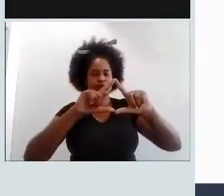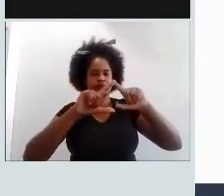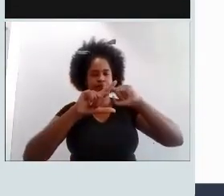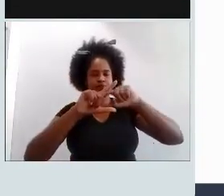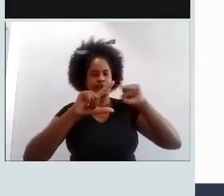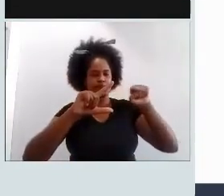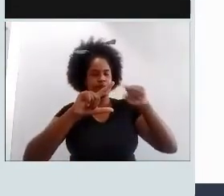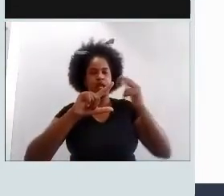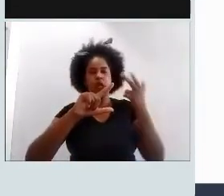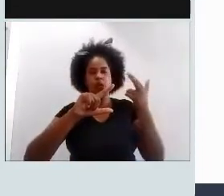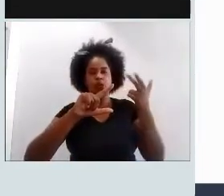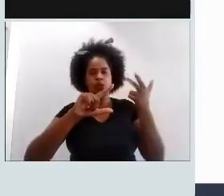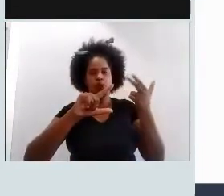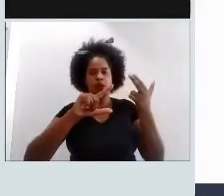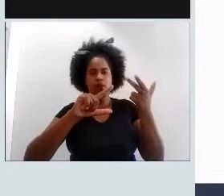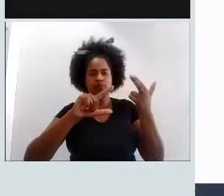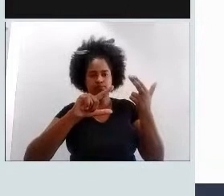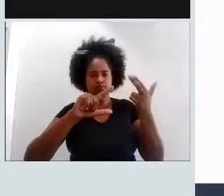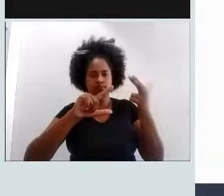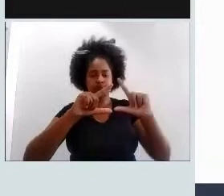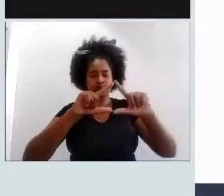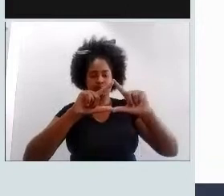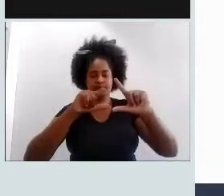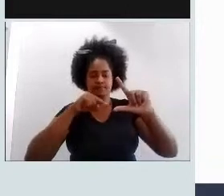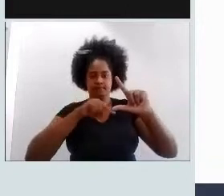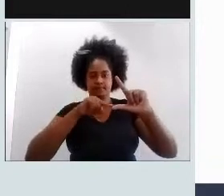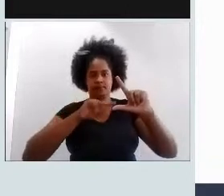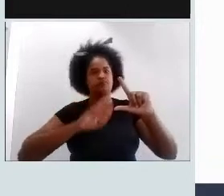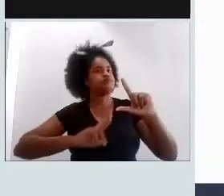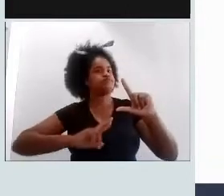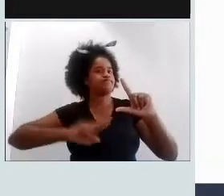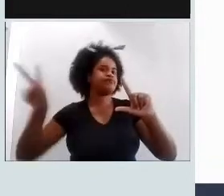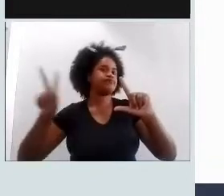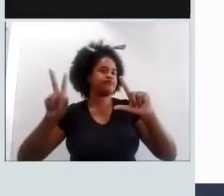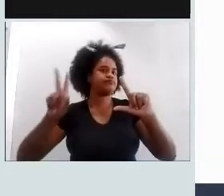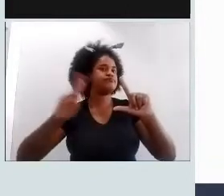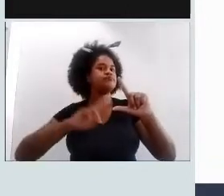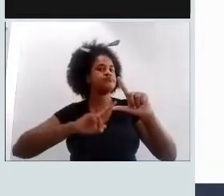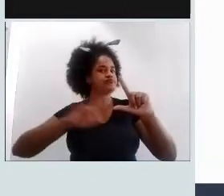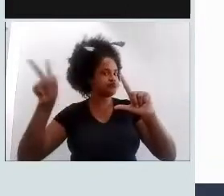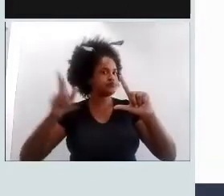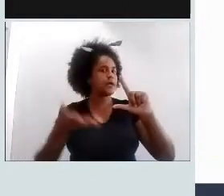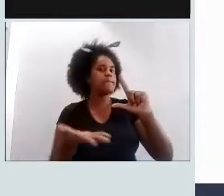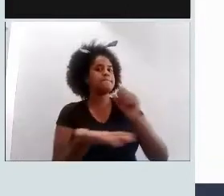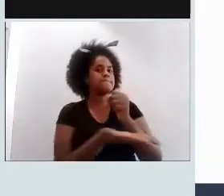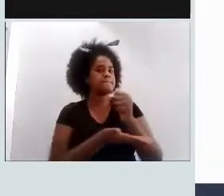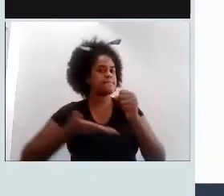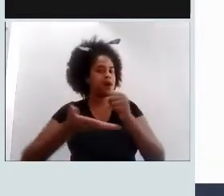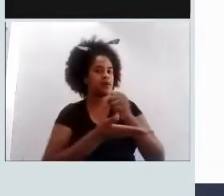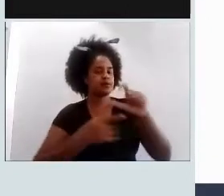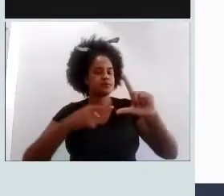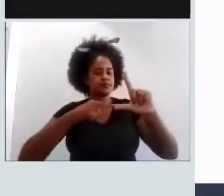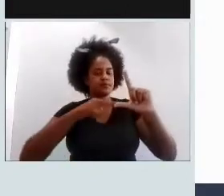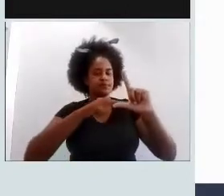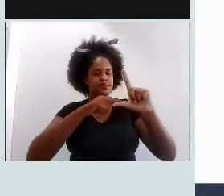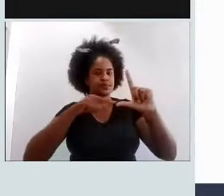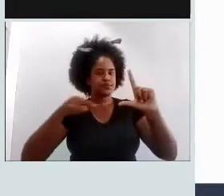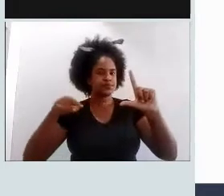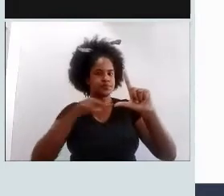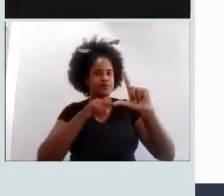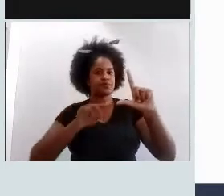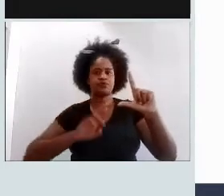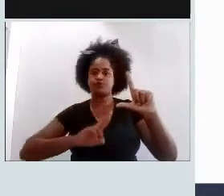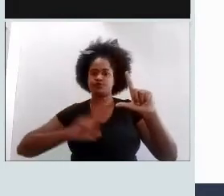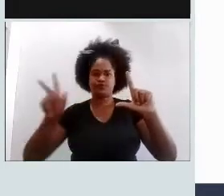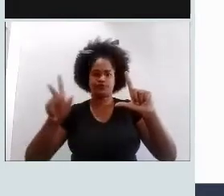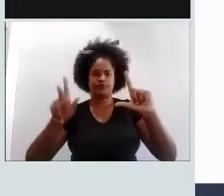lados dele. A base, ela é diferente, ela tem um valor diferente, certo? E aí tá uma